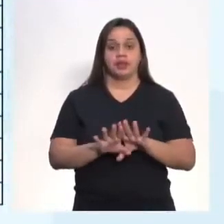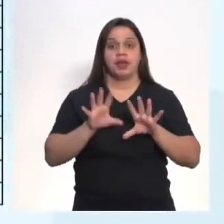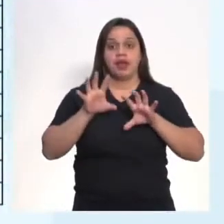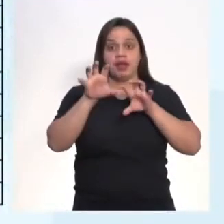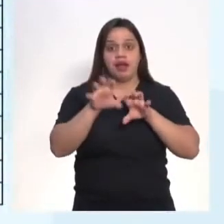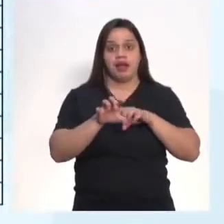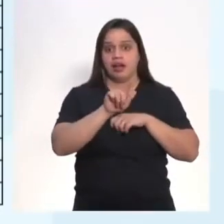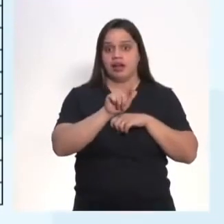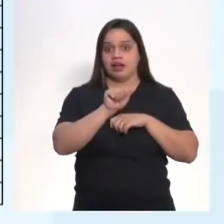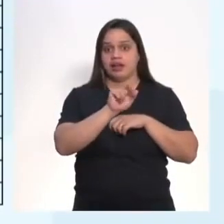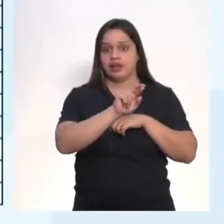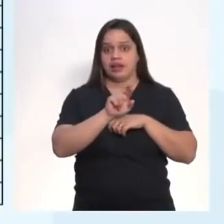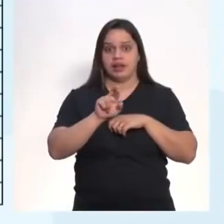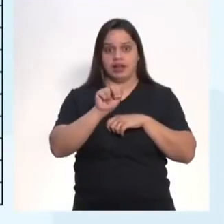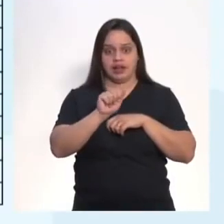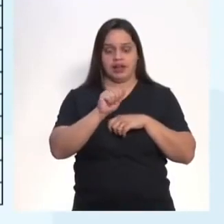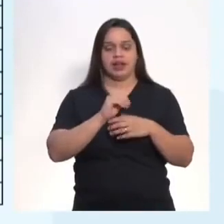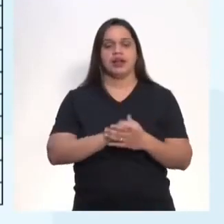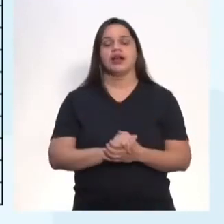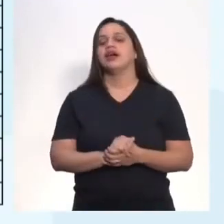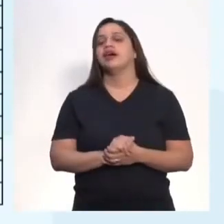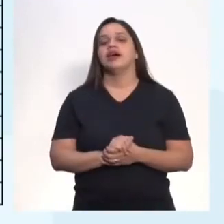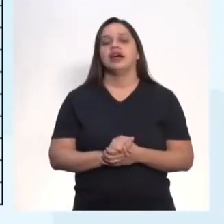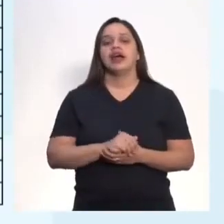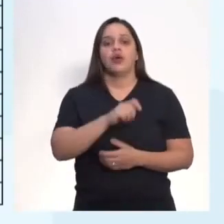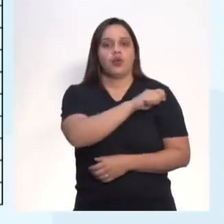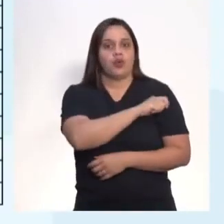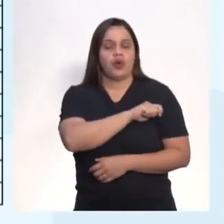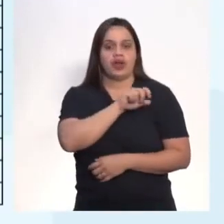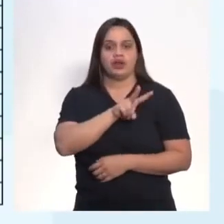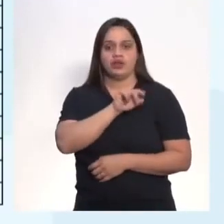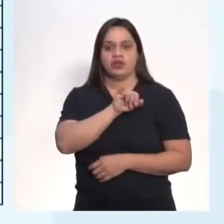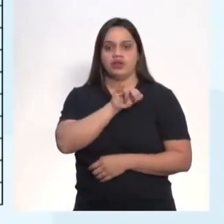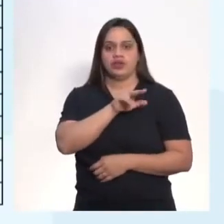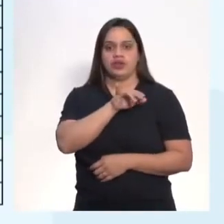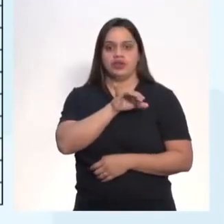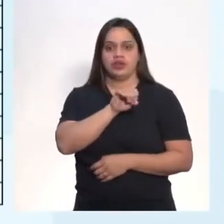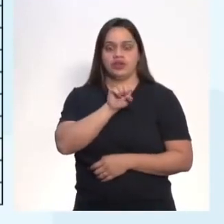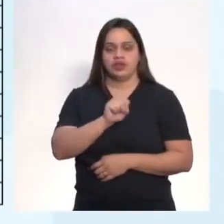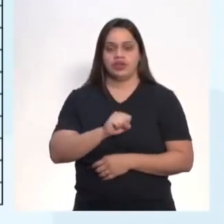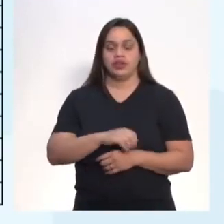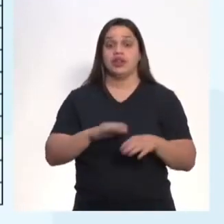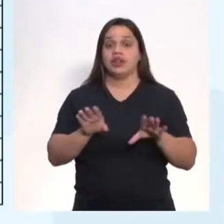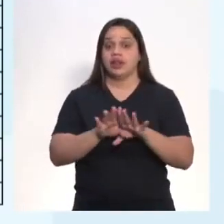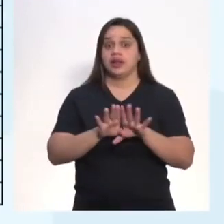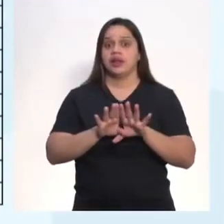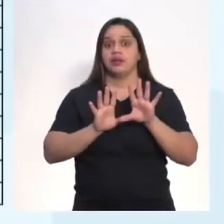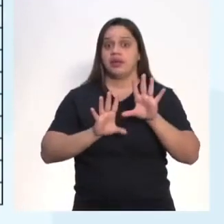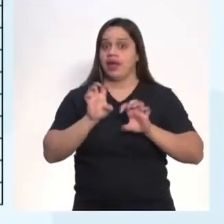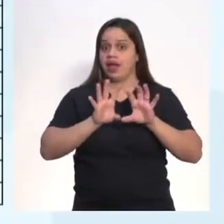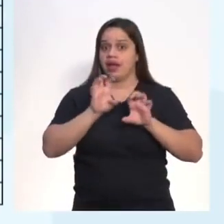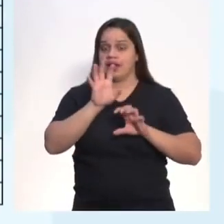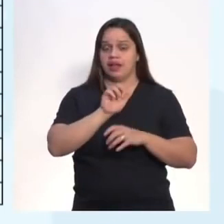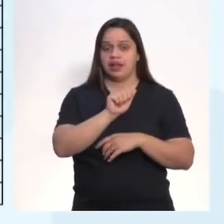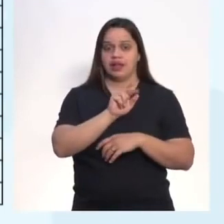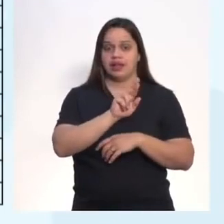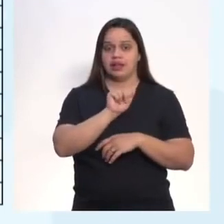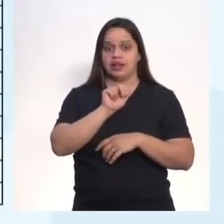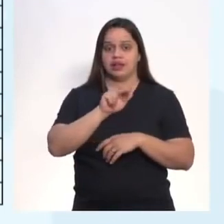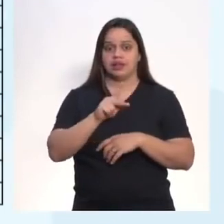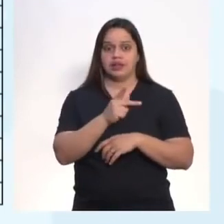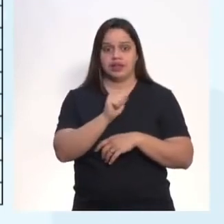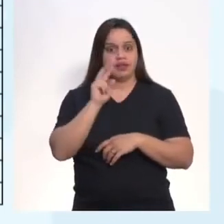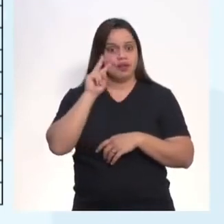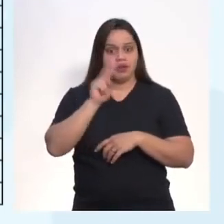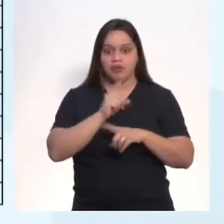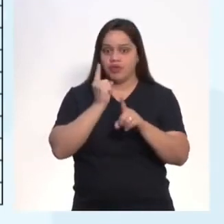Garra. É, porque isso. vai ter que Vinícius, ficar... garra. No caso, garras. Pronto. Aranha, a gente já falou. O caça-palavras tá aí na tela,